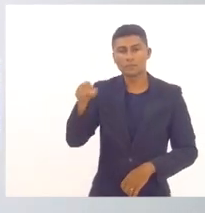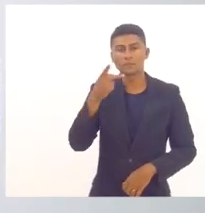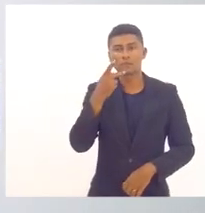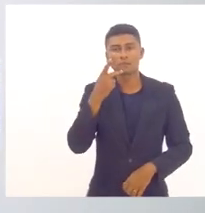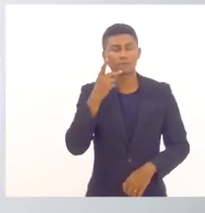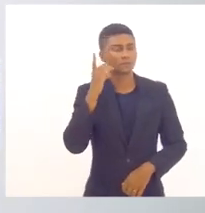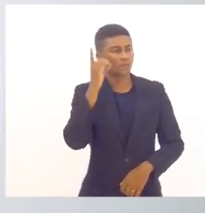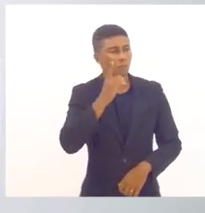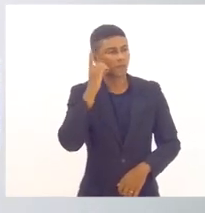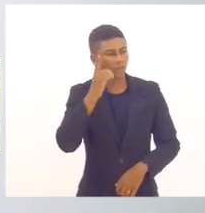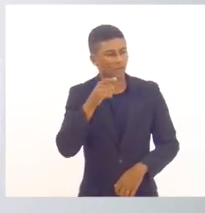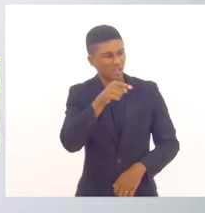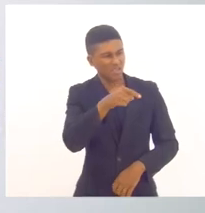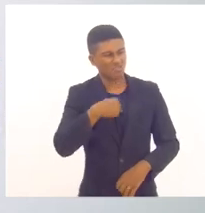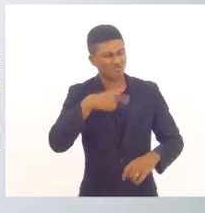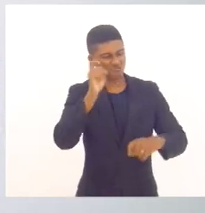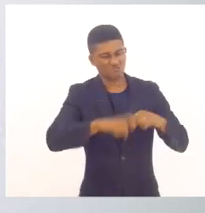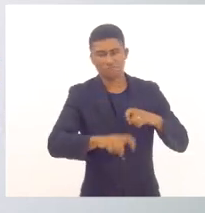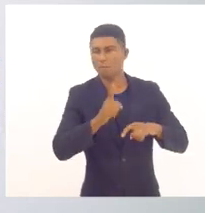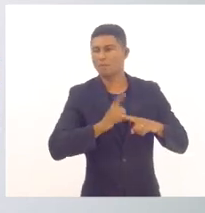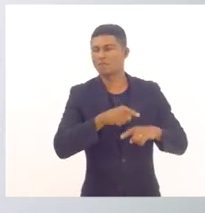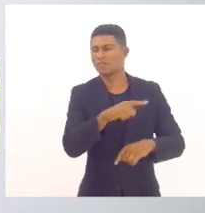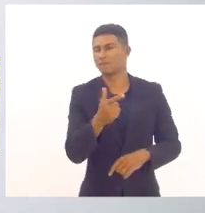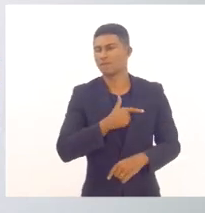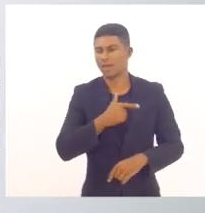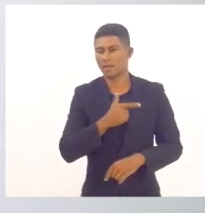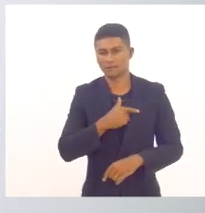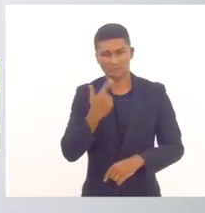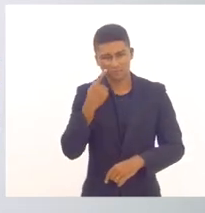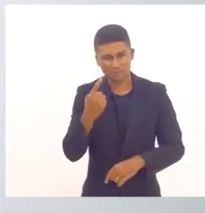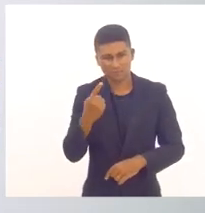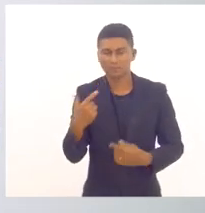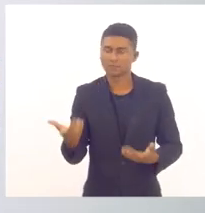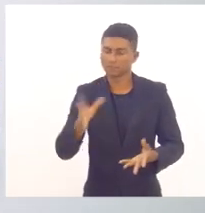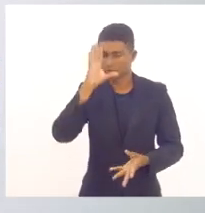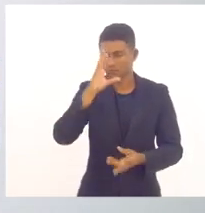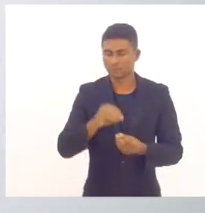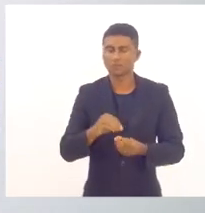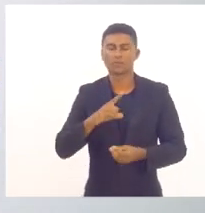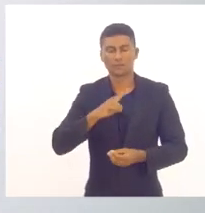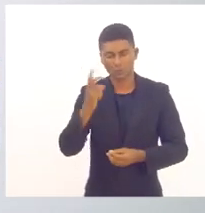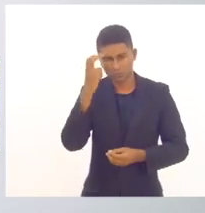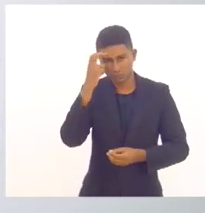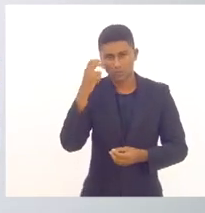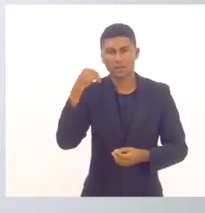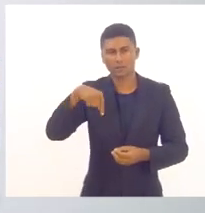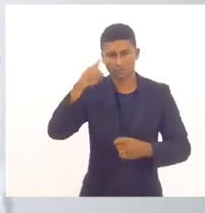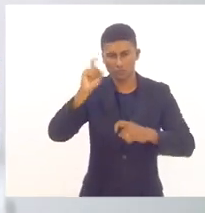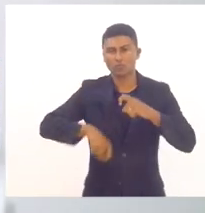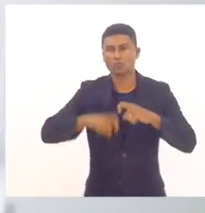que não estuprava ela porque ela era feia. Então, nós temos uma cultura do estupro. Então, a gente tem que